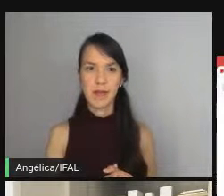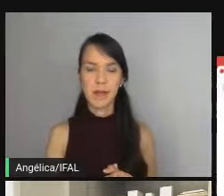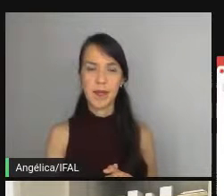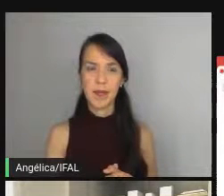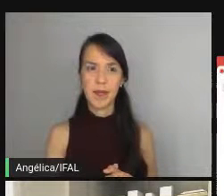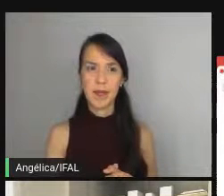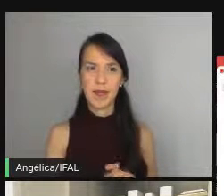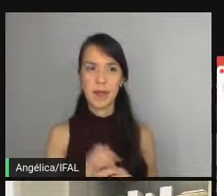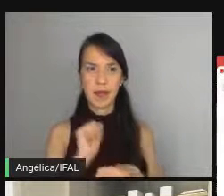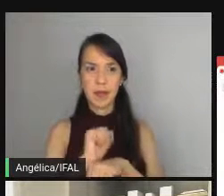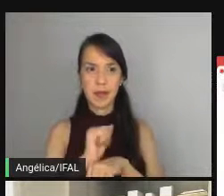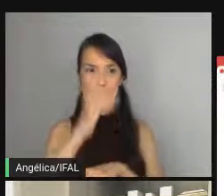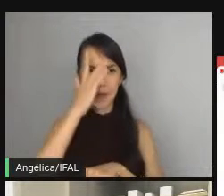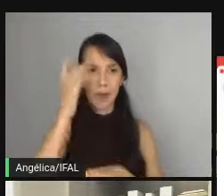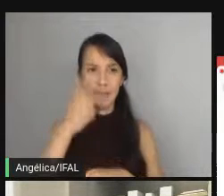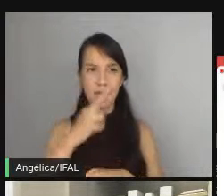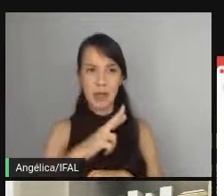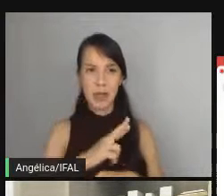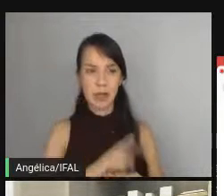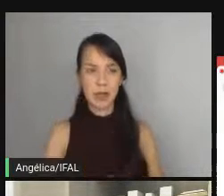só esperar um pouquinho para ver se a galera